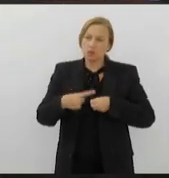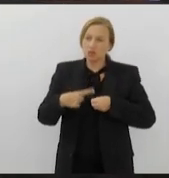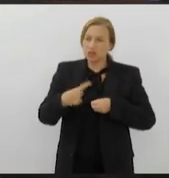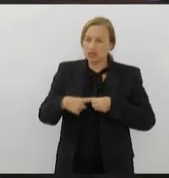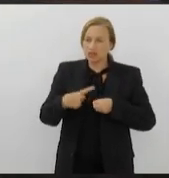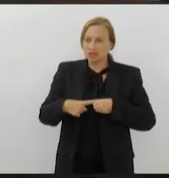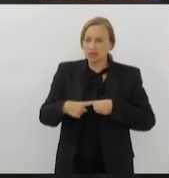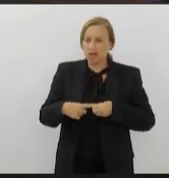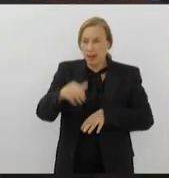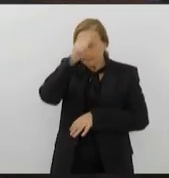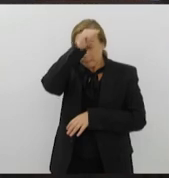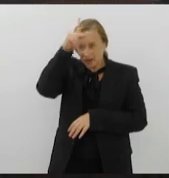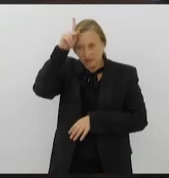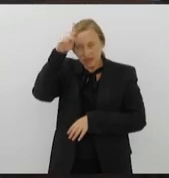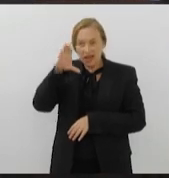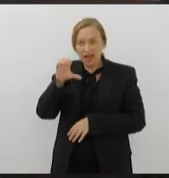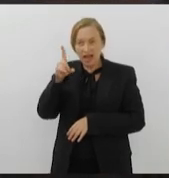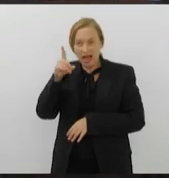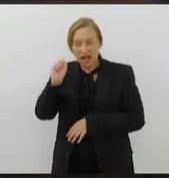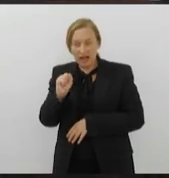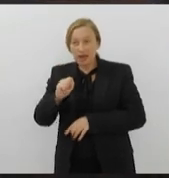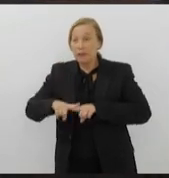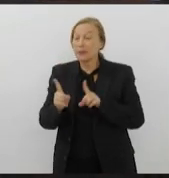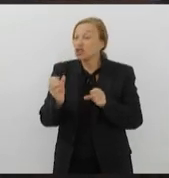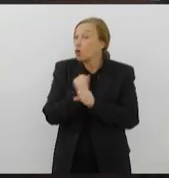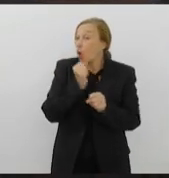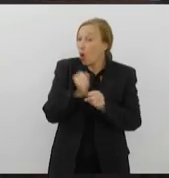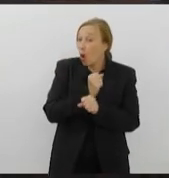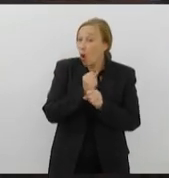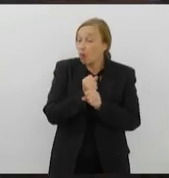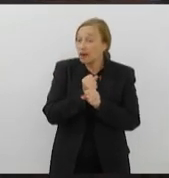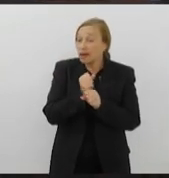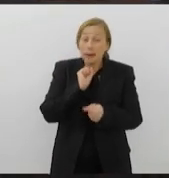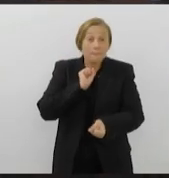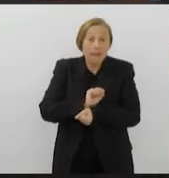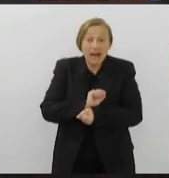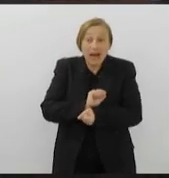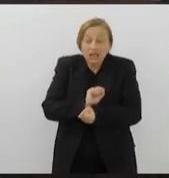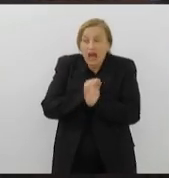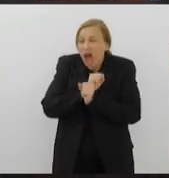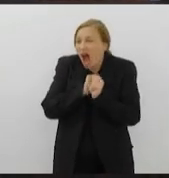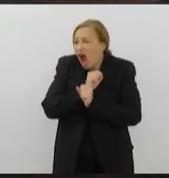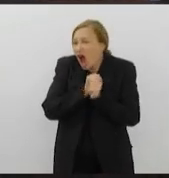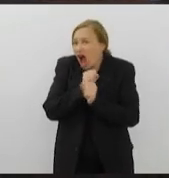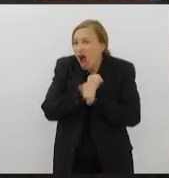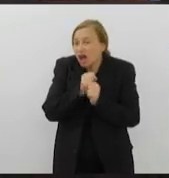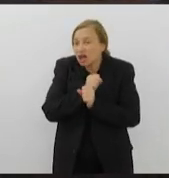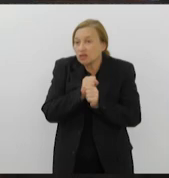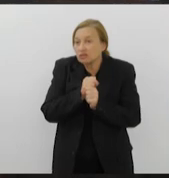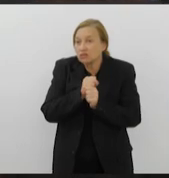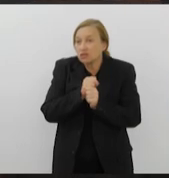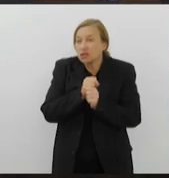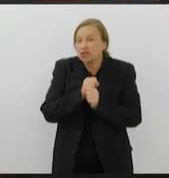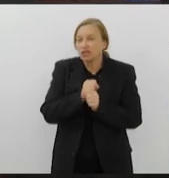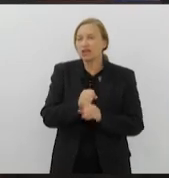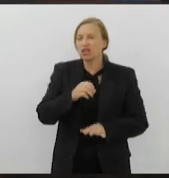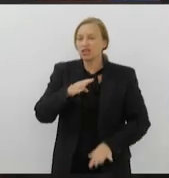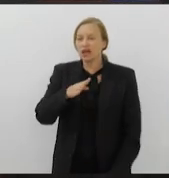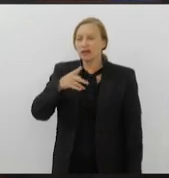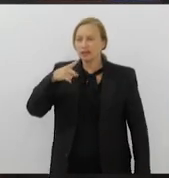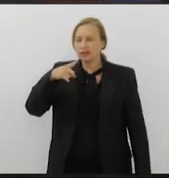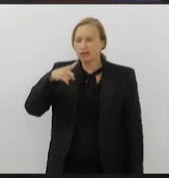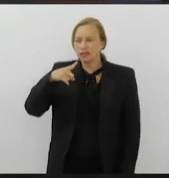Carla Machado, Bruno Dauari, mas obra essa, Dino, paralisada e nesse enrolo desde a ditadura militar. E quando a gente